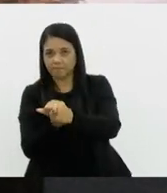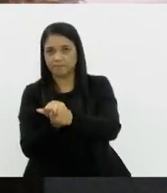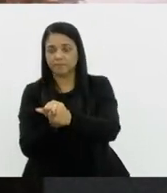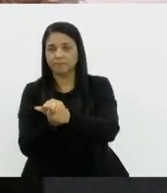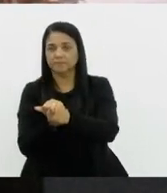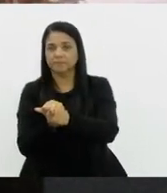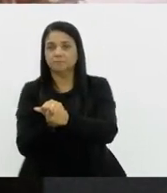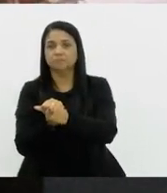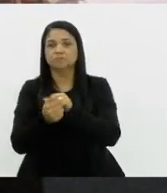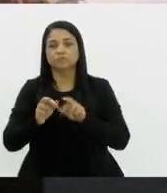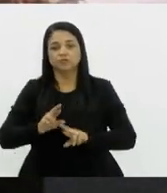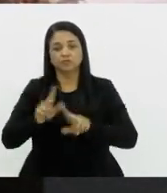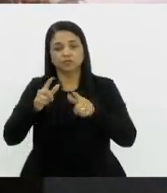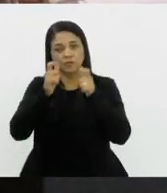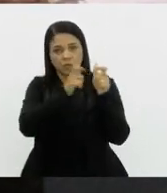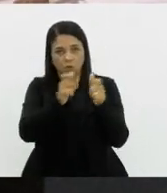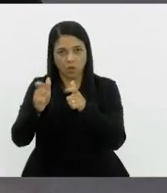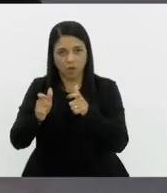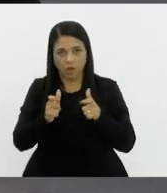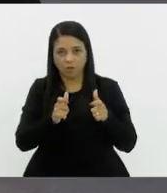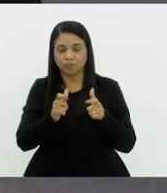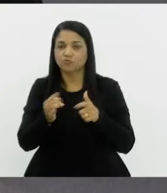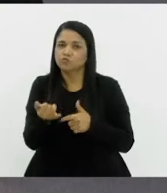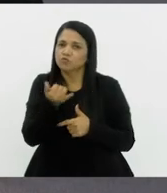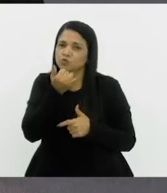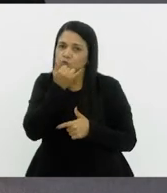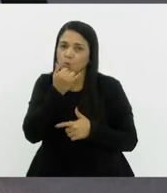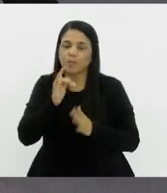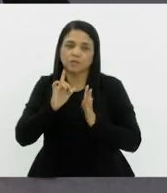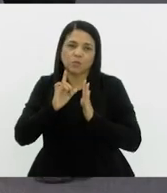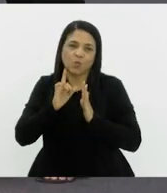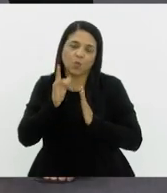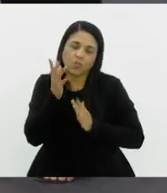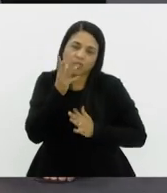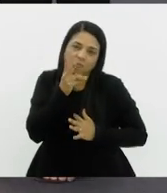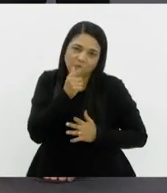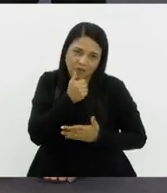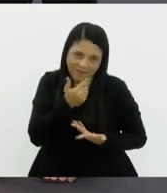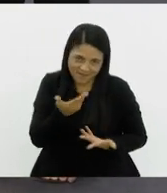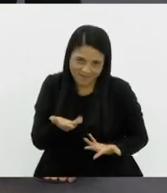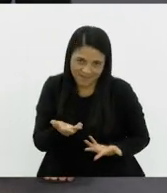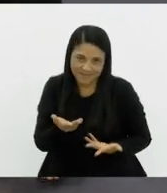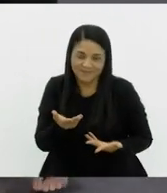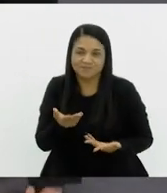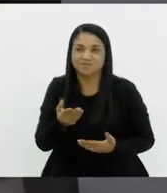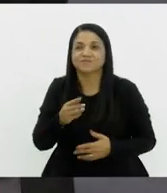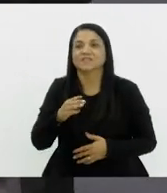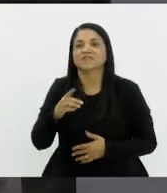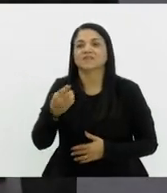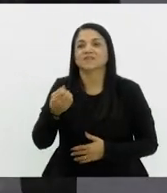nos diferentes locais. Gente, desculpe se eu demorei muito. Senhora Celi